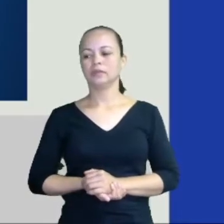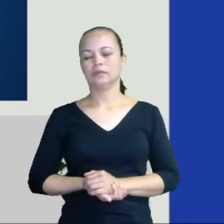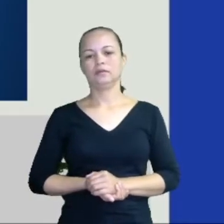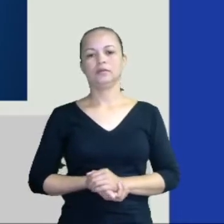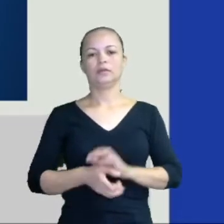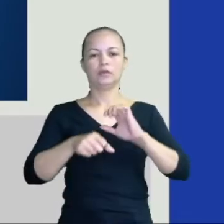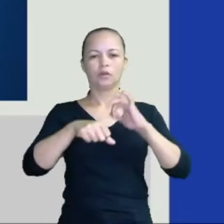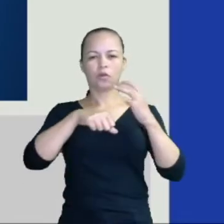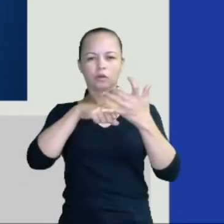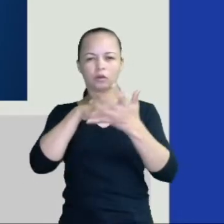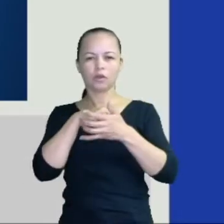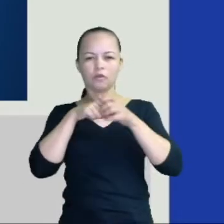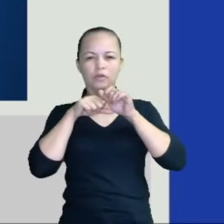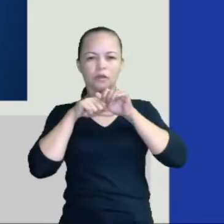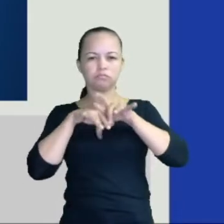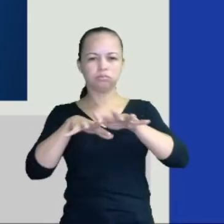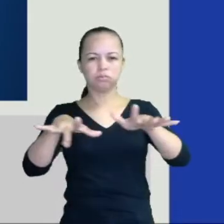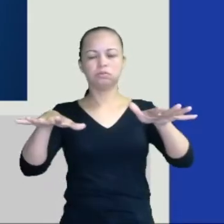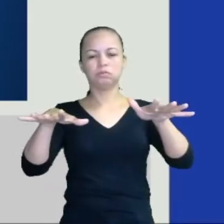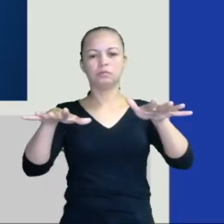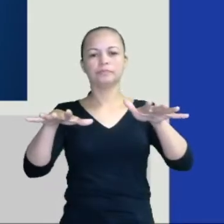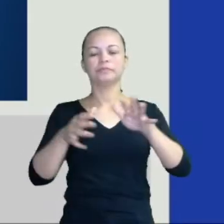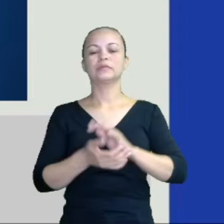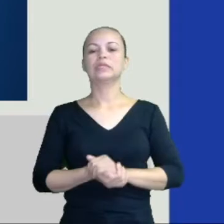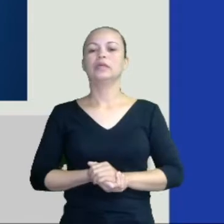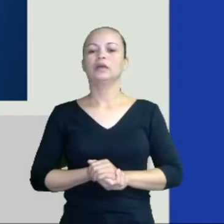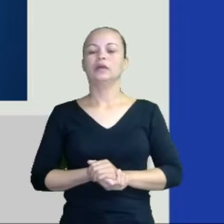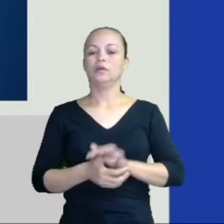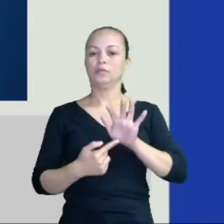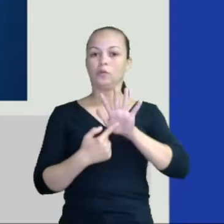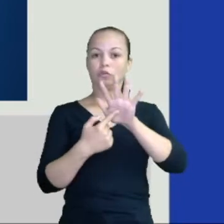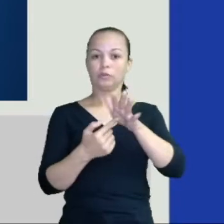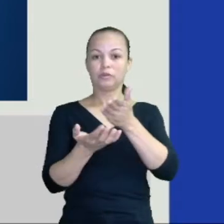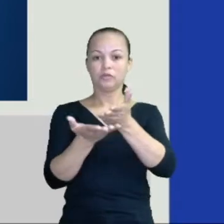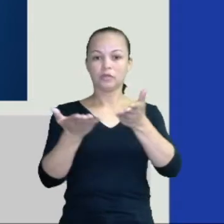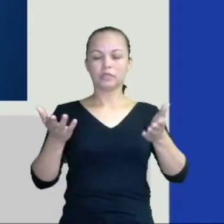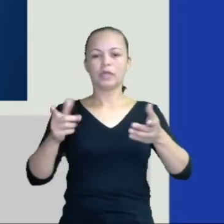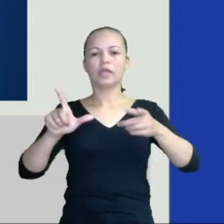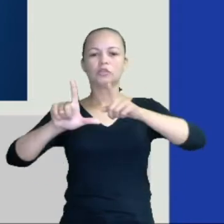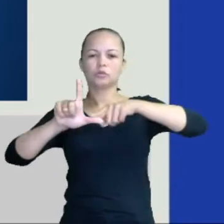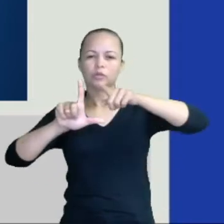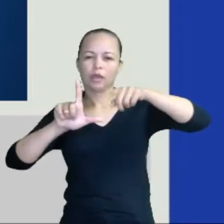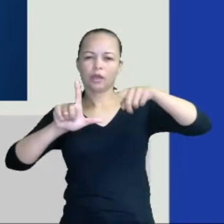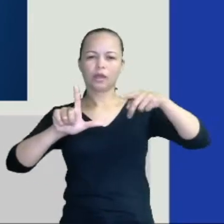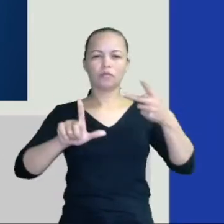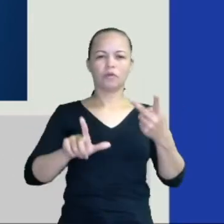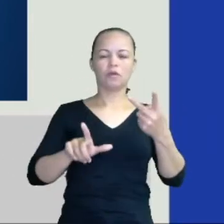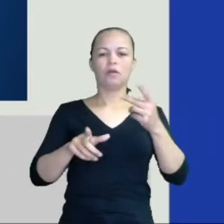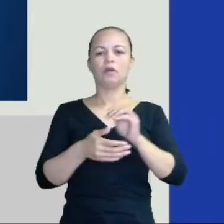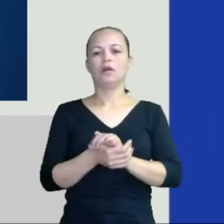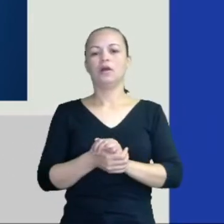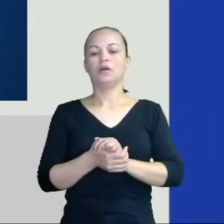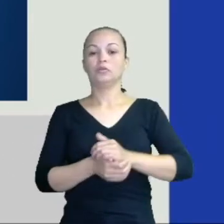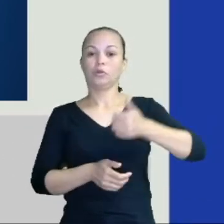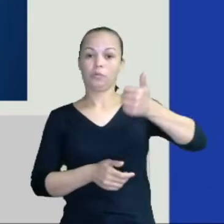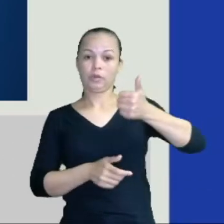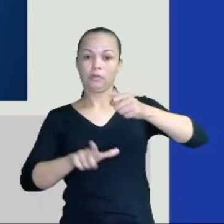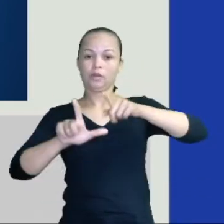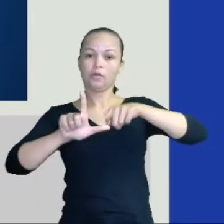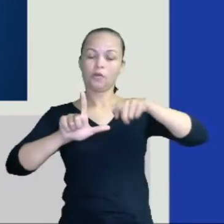Coronavírus infecta. Eu trouxe aí, né, dois gráficos na verdade. O